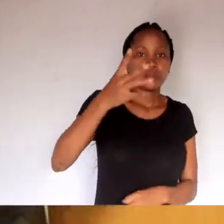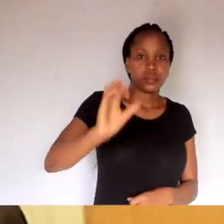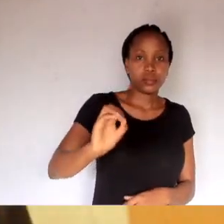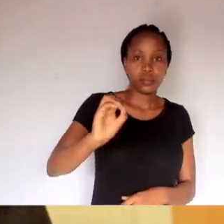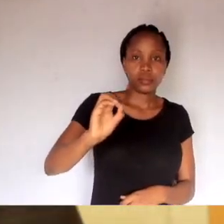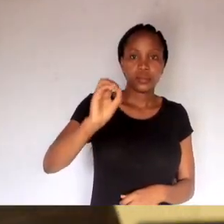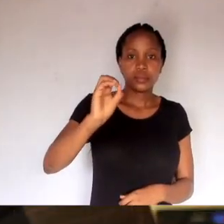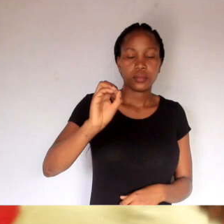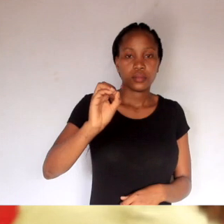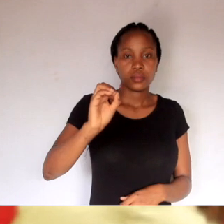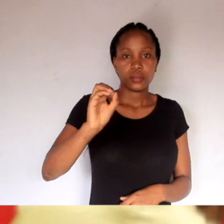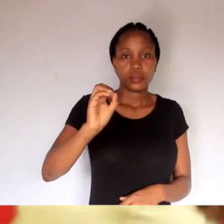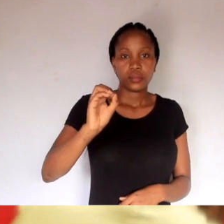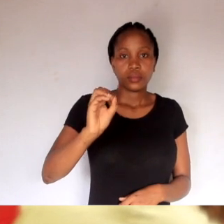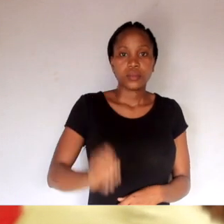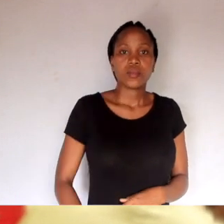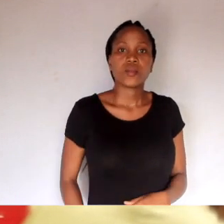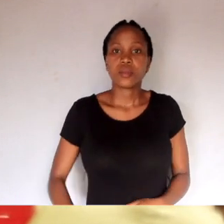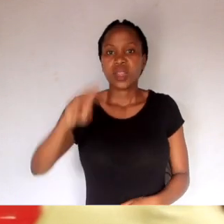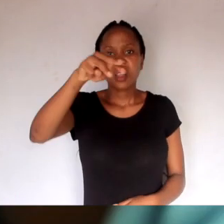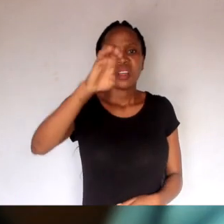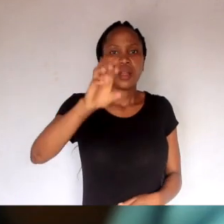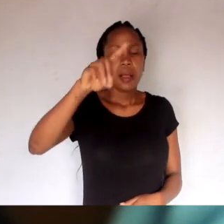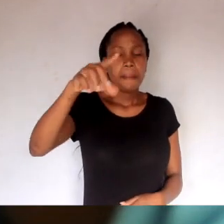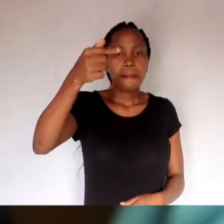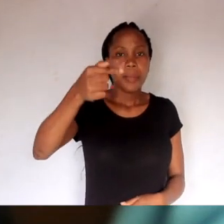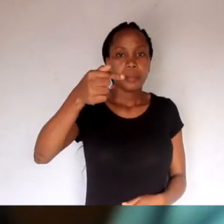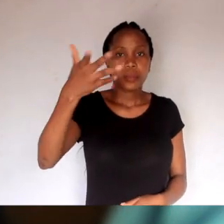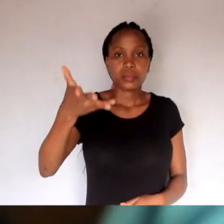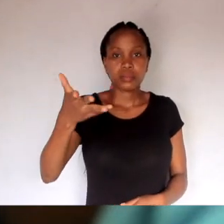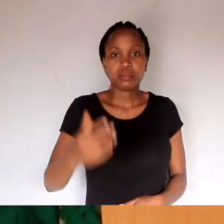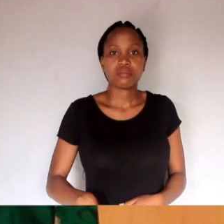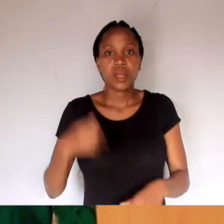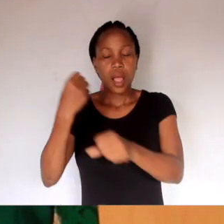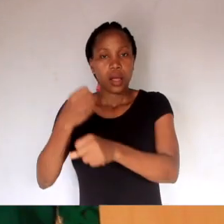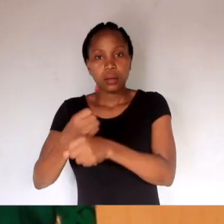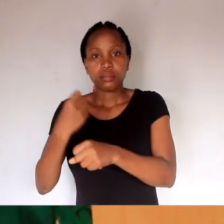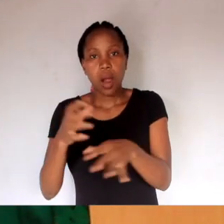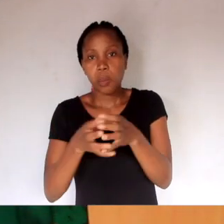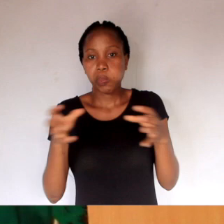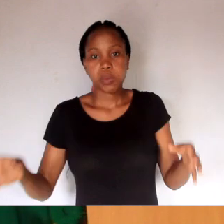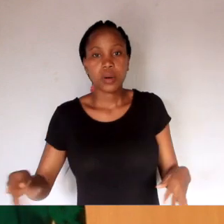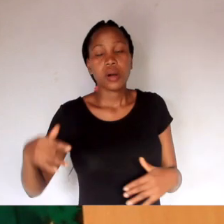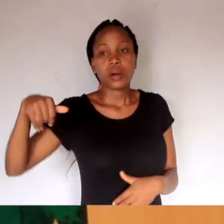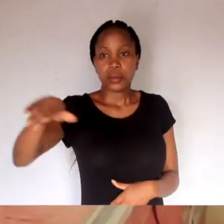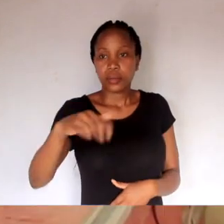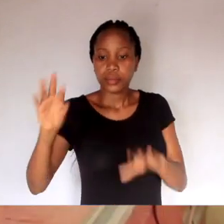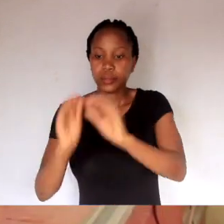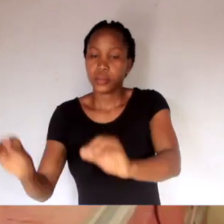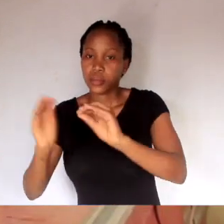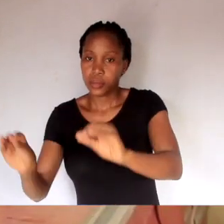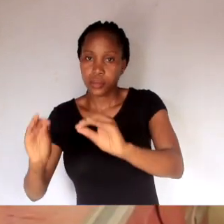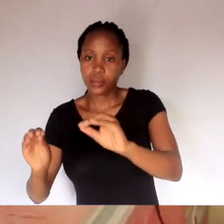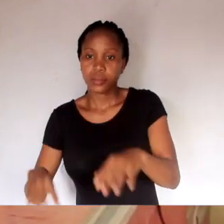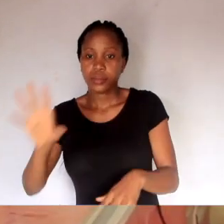o movimento de Educação para Todos ter conseguido várias realizações a nível de acesso à educação para todos,